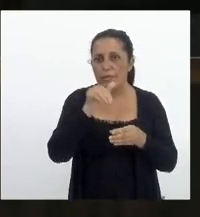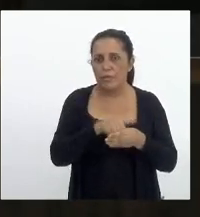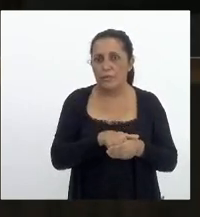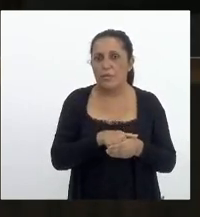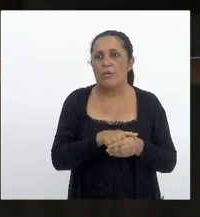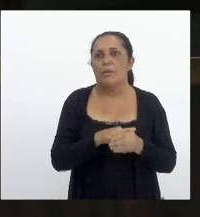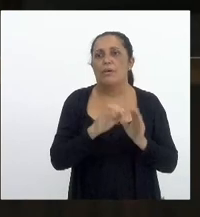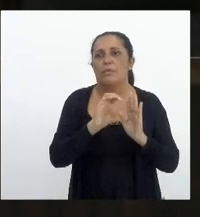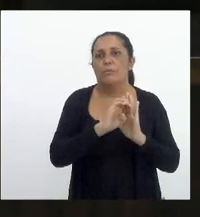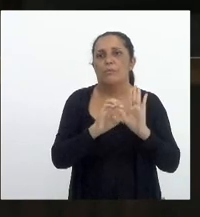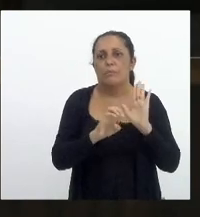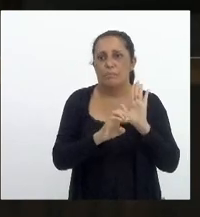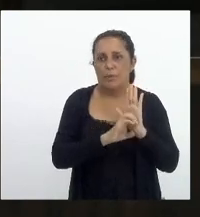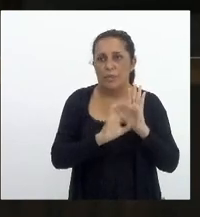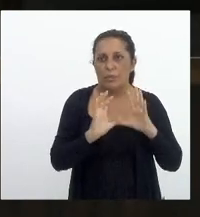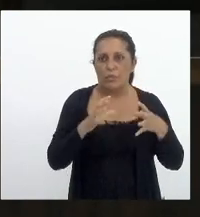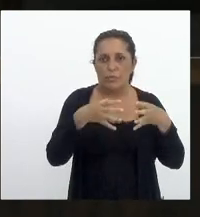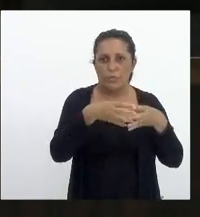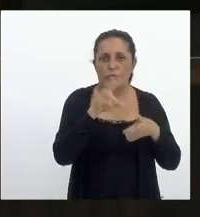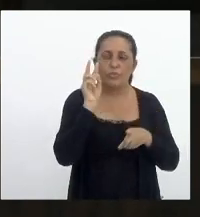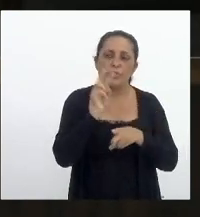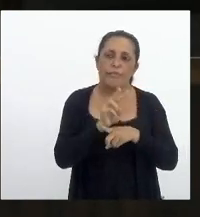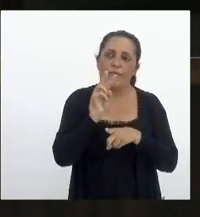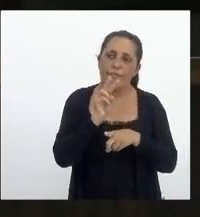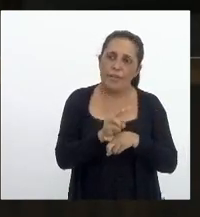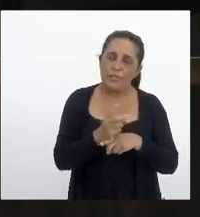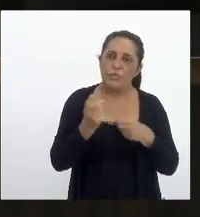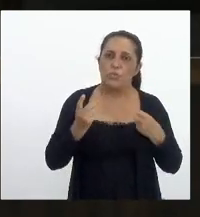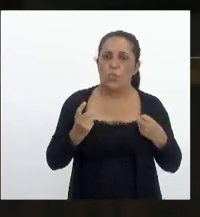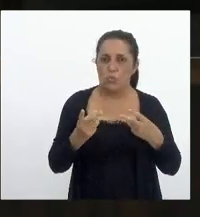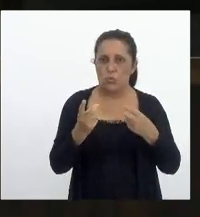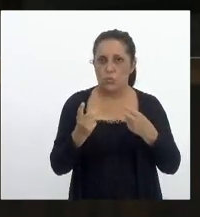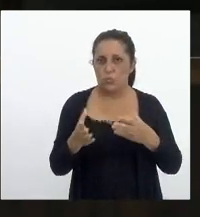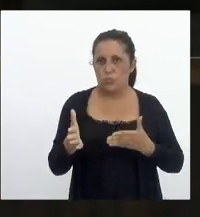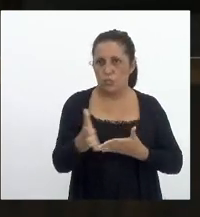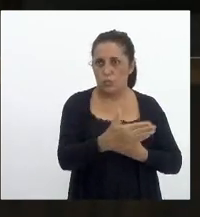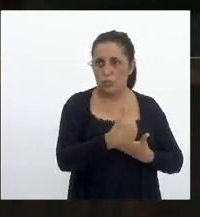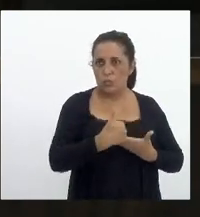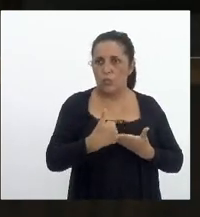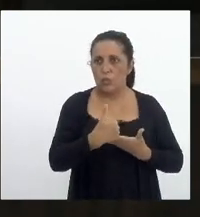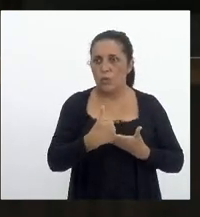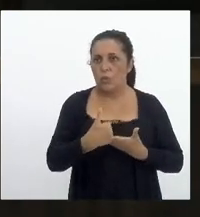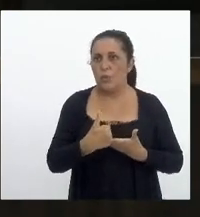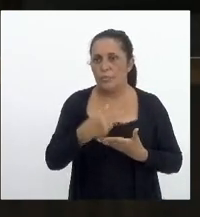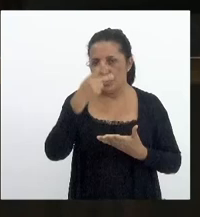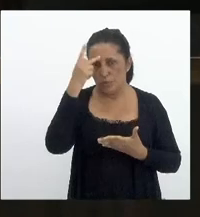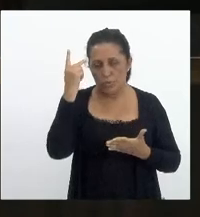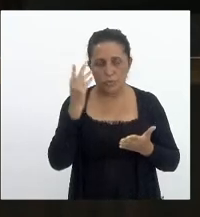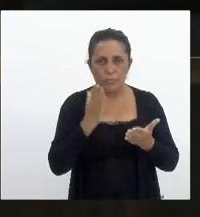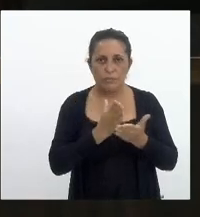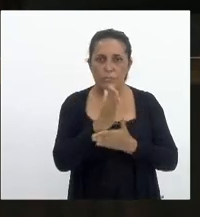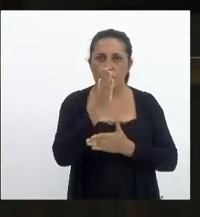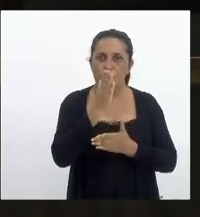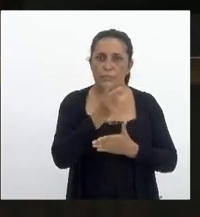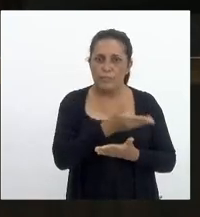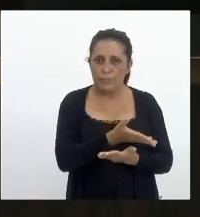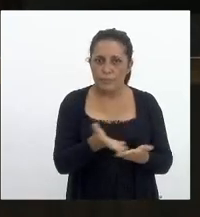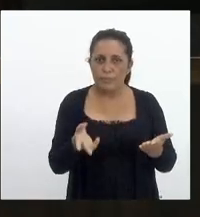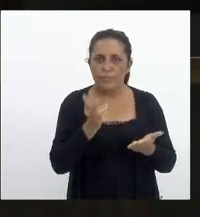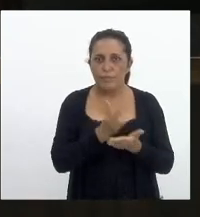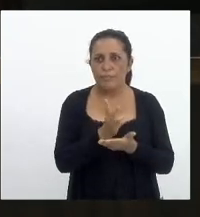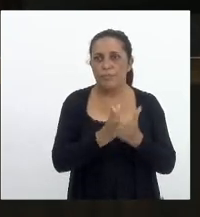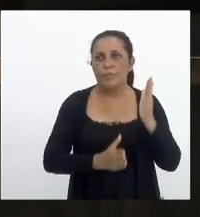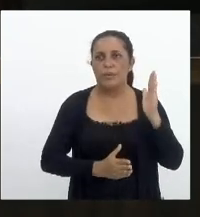a emenda da comissão de defesa do consumidor os senhores que aprovam permaneçam como estão aprovado